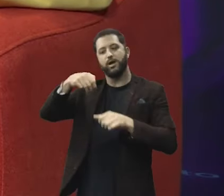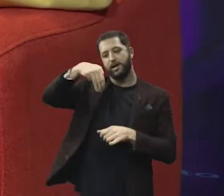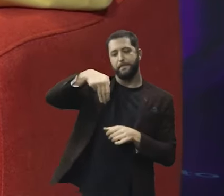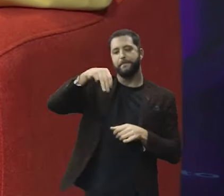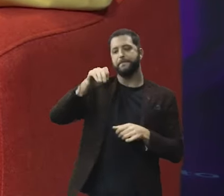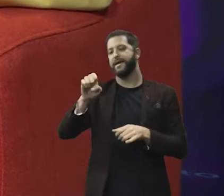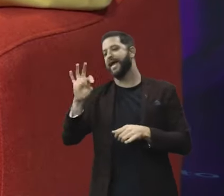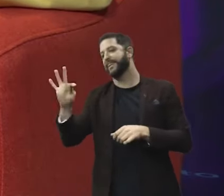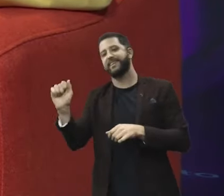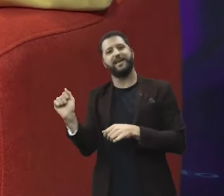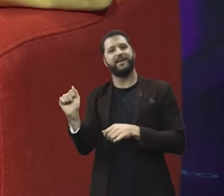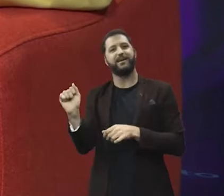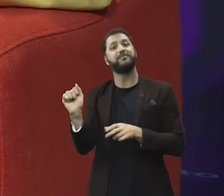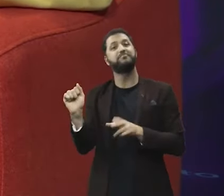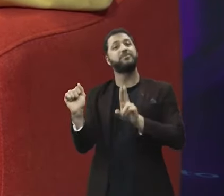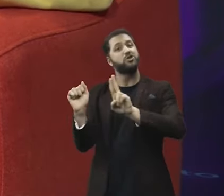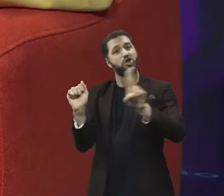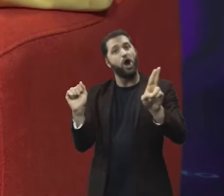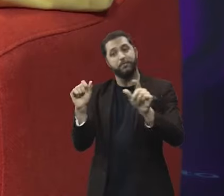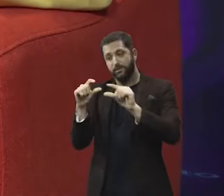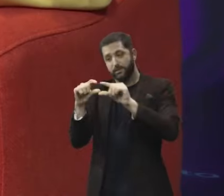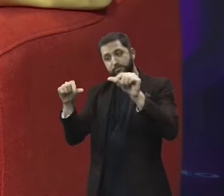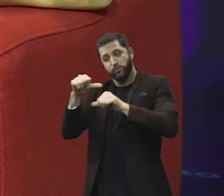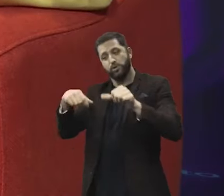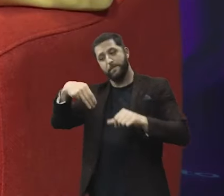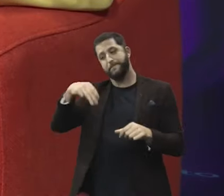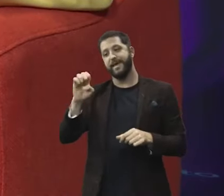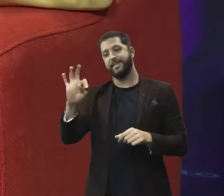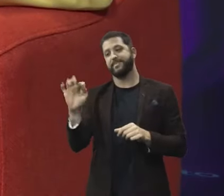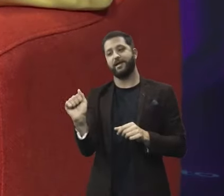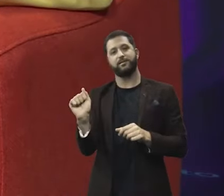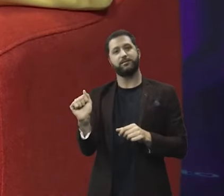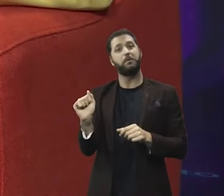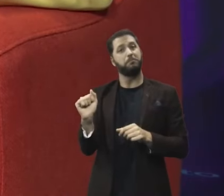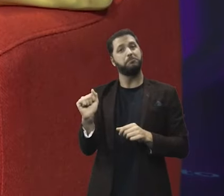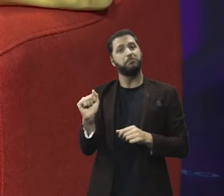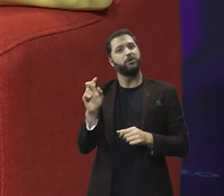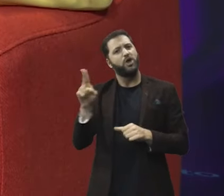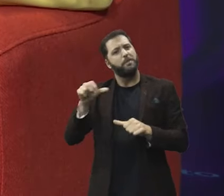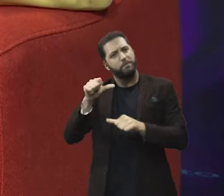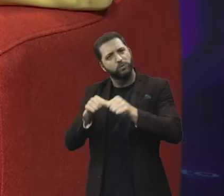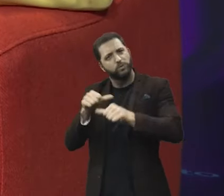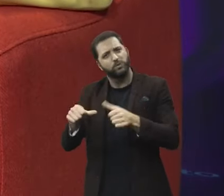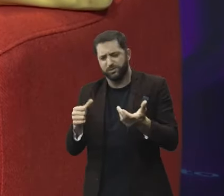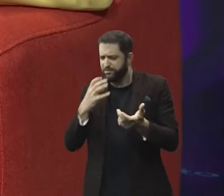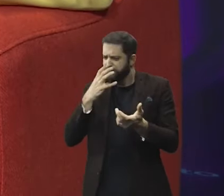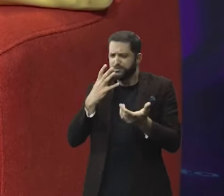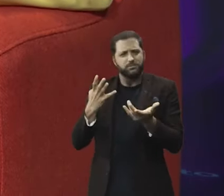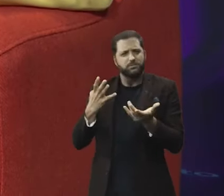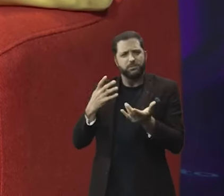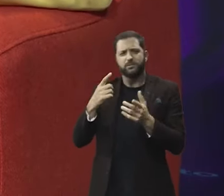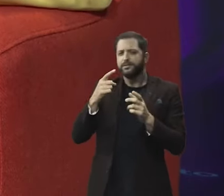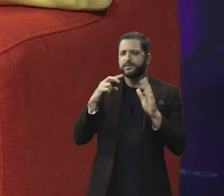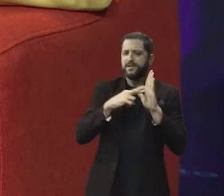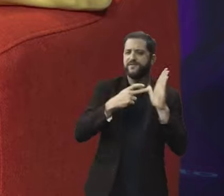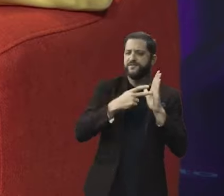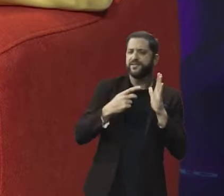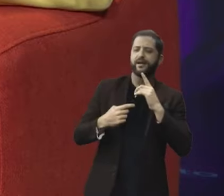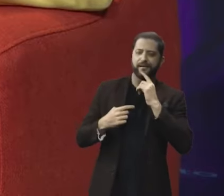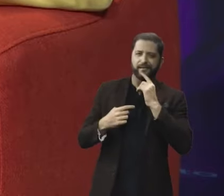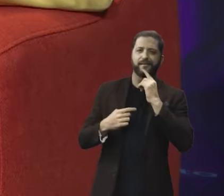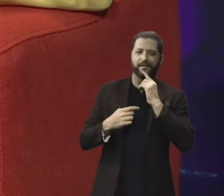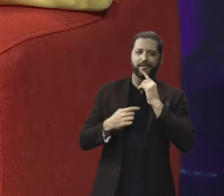Facebook agora virou ali o meta Ele trouxe uma mudança de nome e daí quando você percebe isso o que que você tá vendo eles estimam